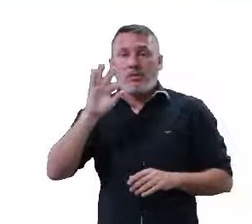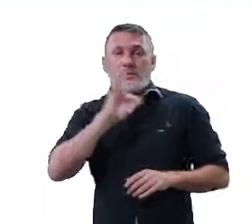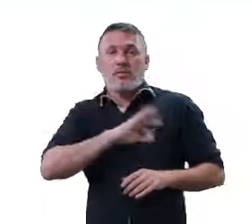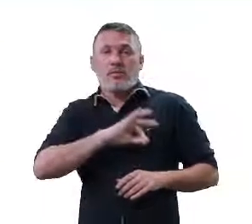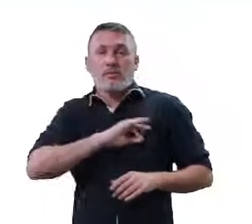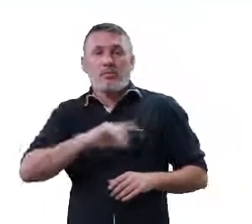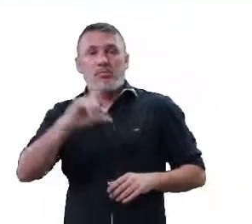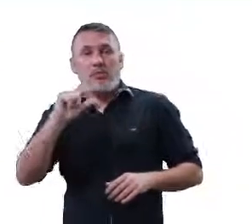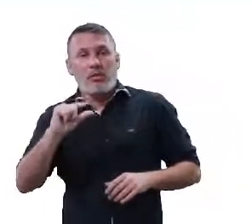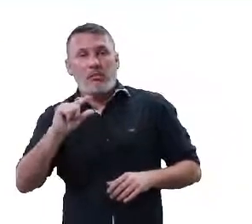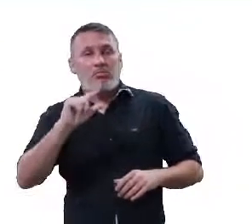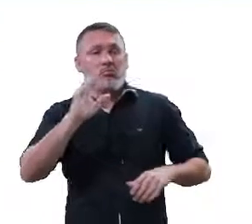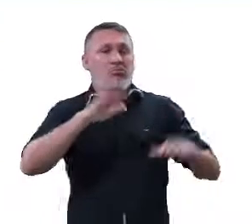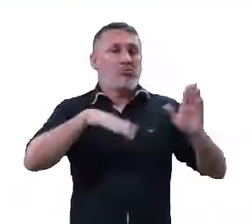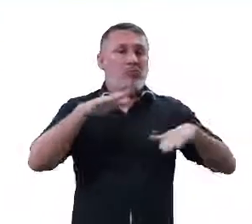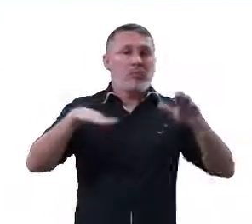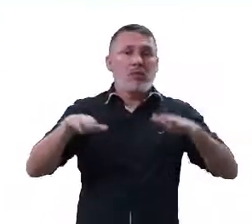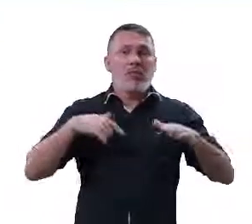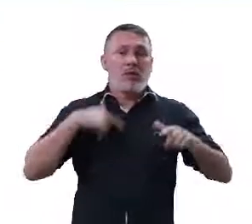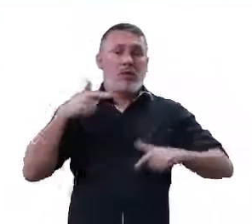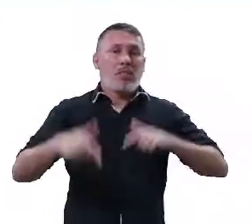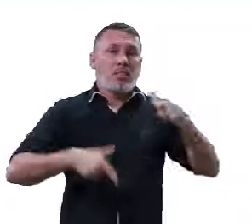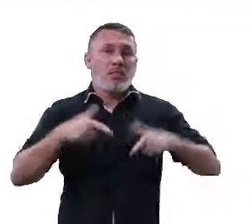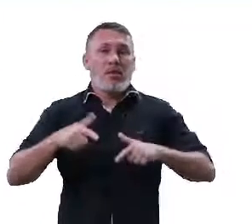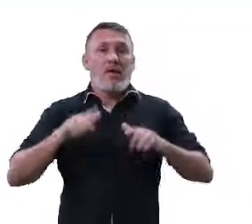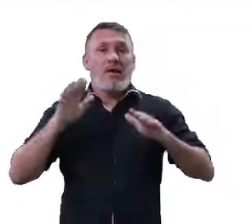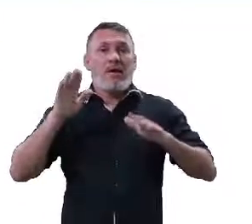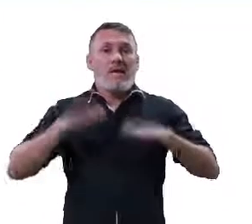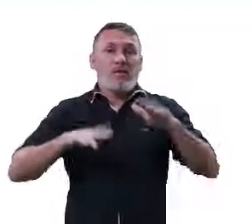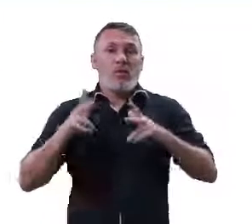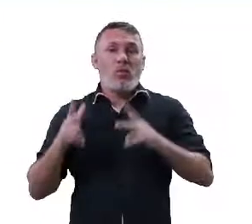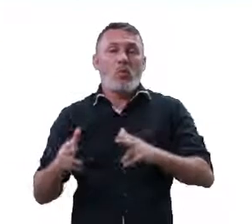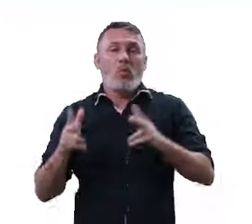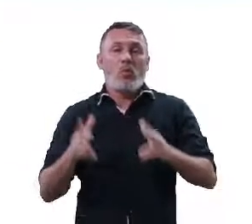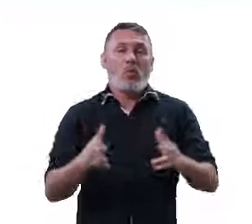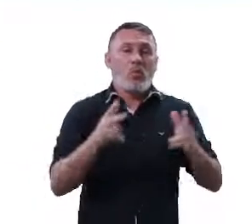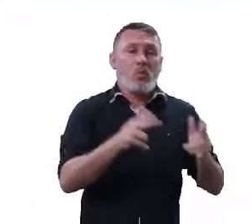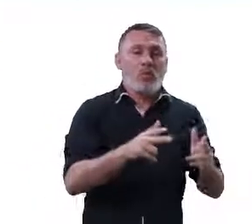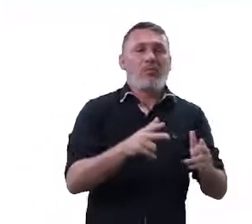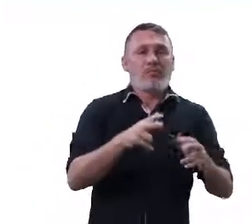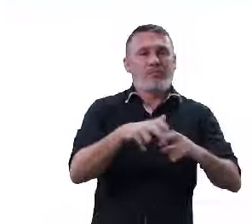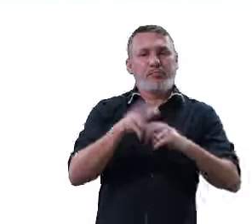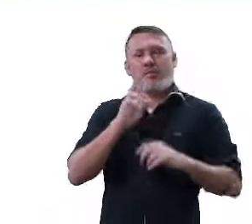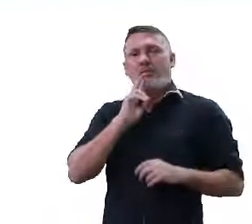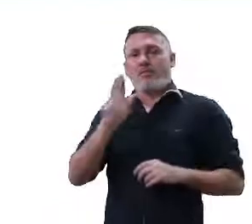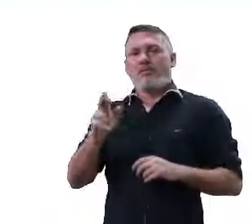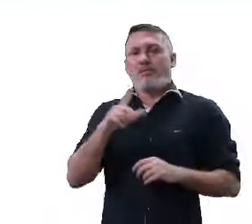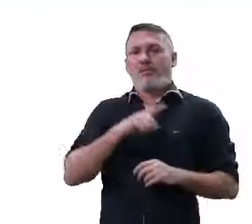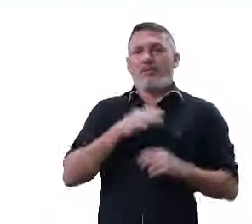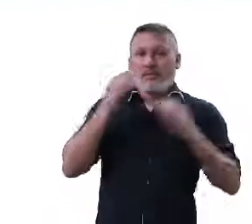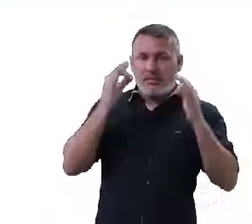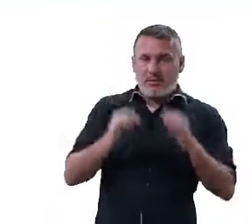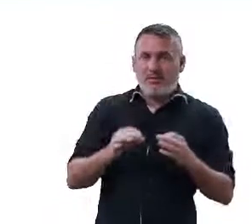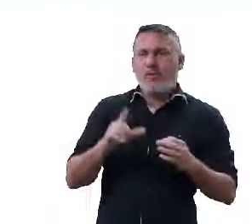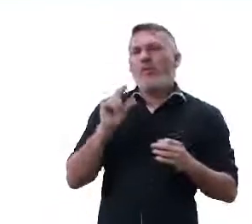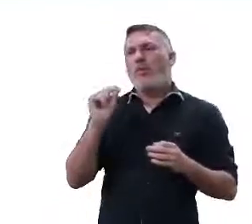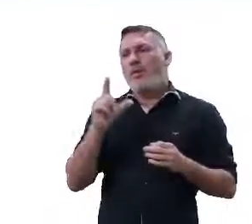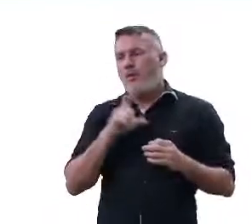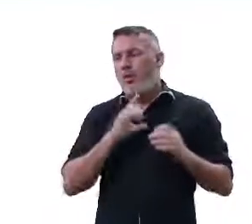outros pagam menos por uma mesma atividade, certo? Então, o que o Polanyi está colocando diante de toda